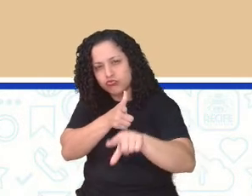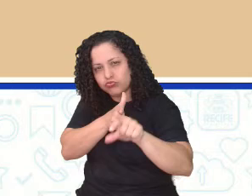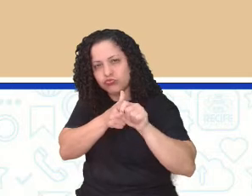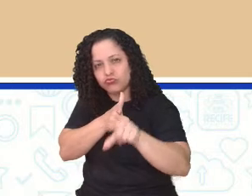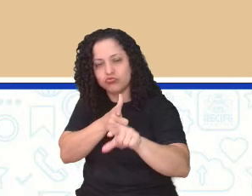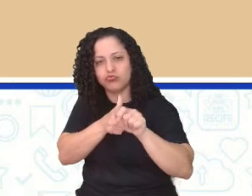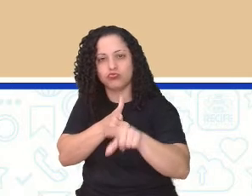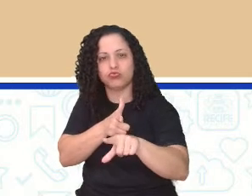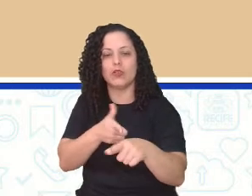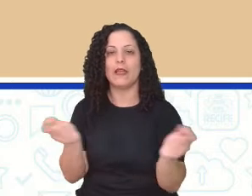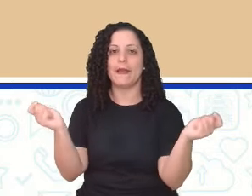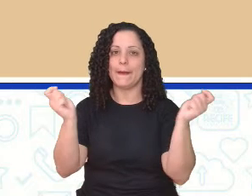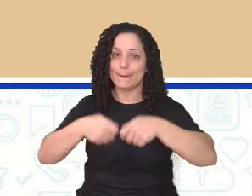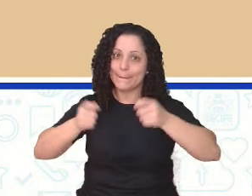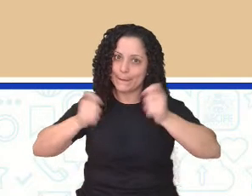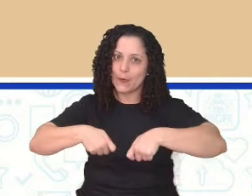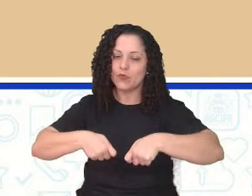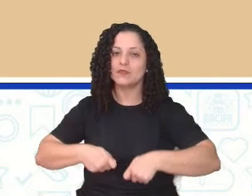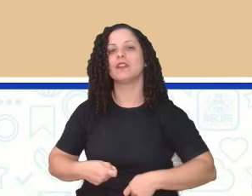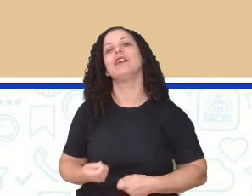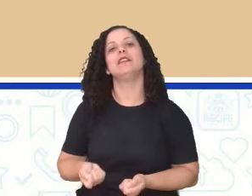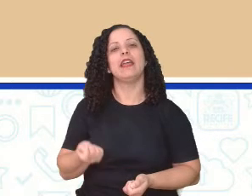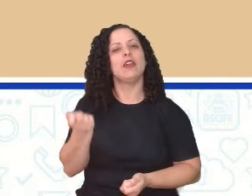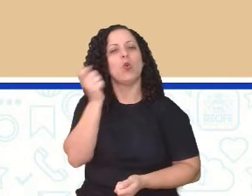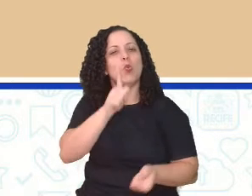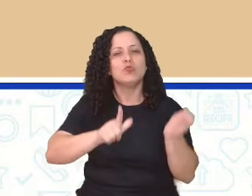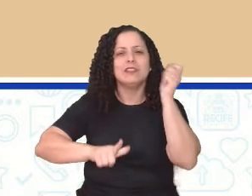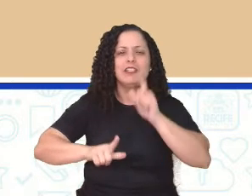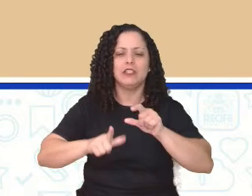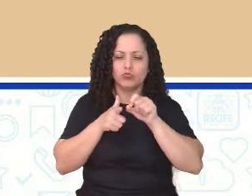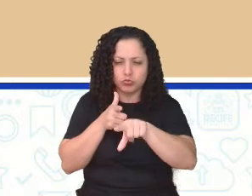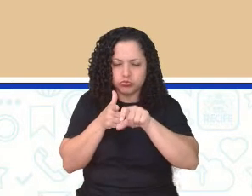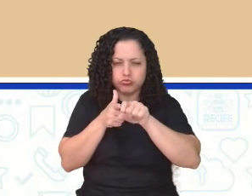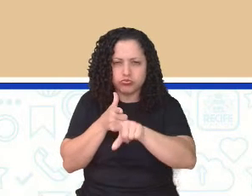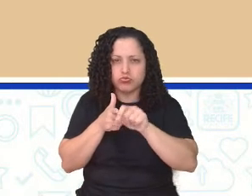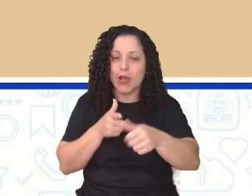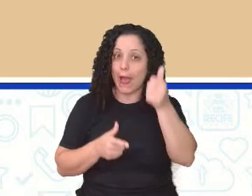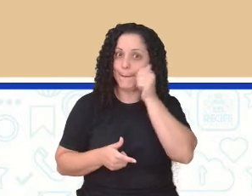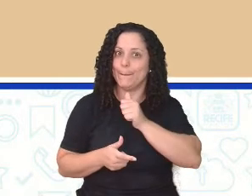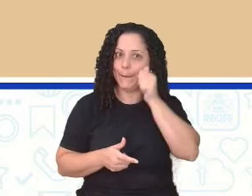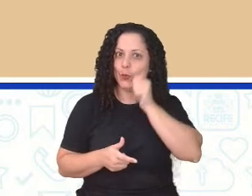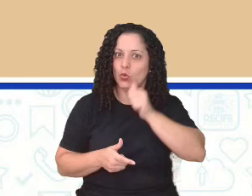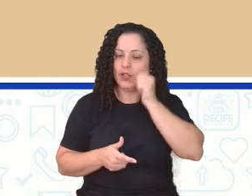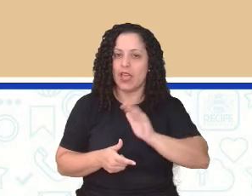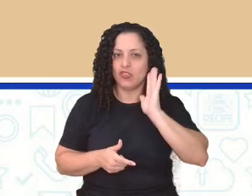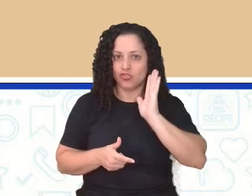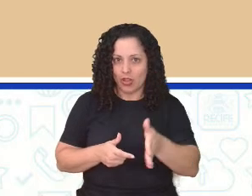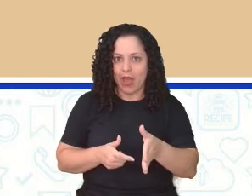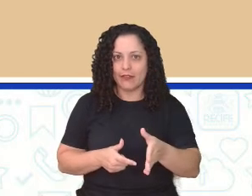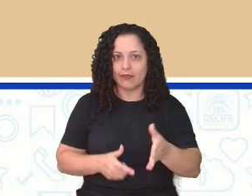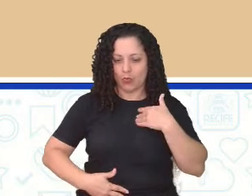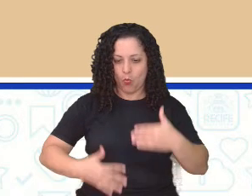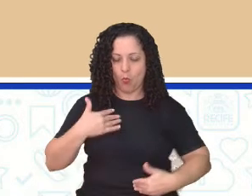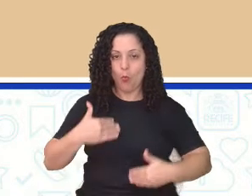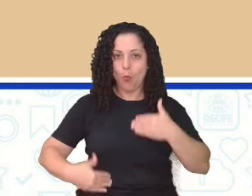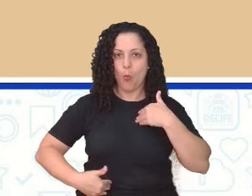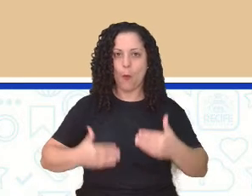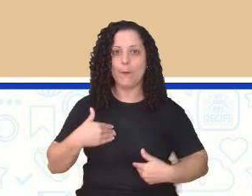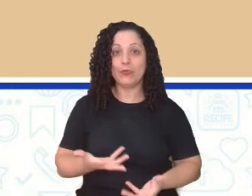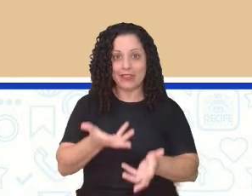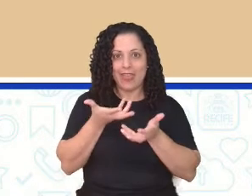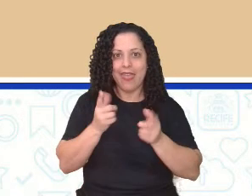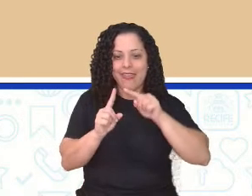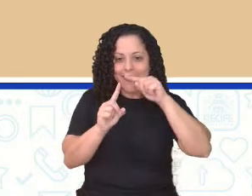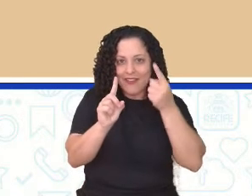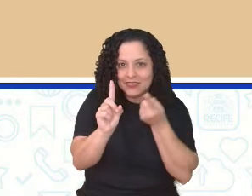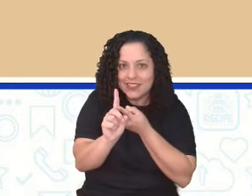que ocorra a reprodução, né, no momento da ejaculação. E se a mulher já estiver preparada, né, para